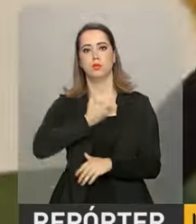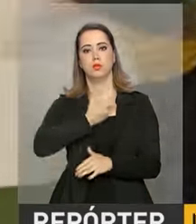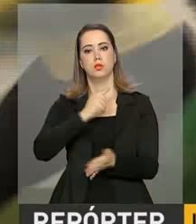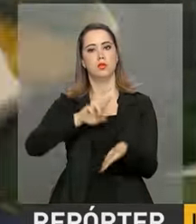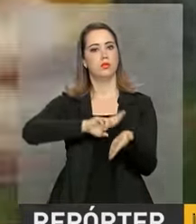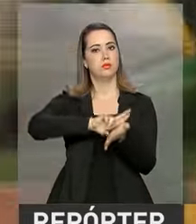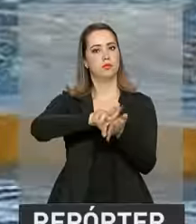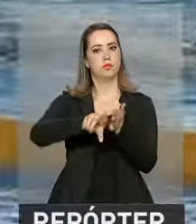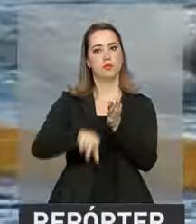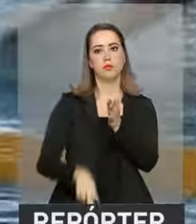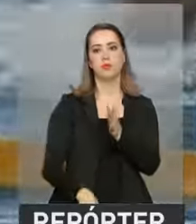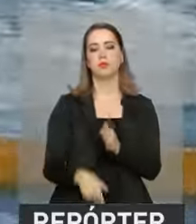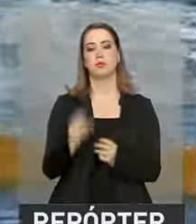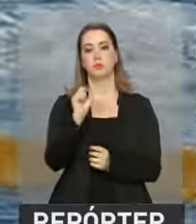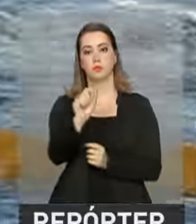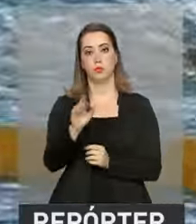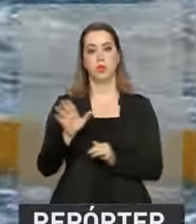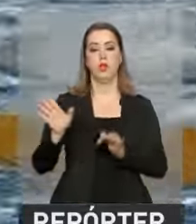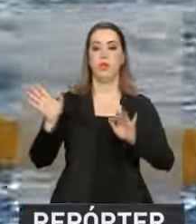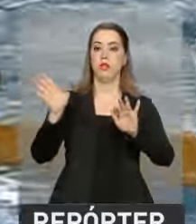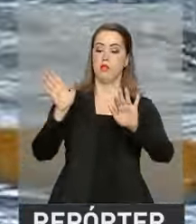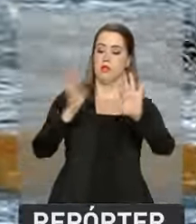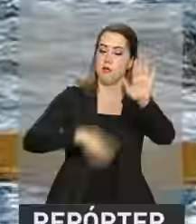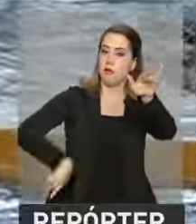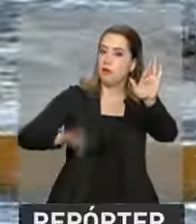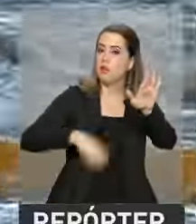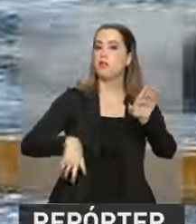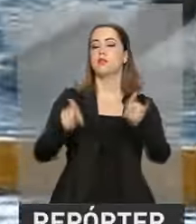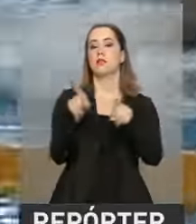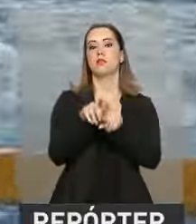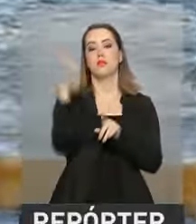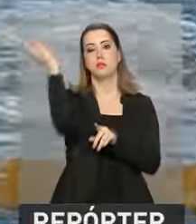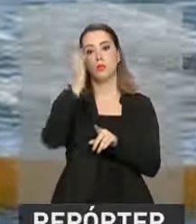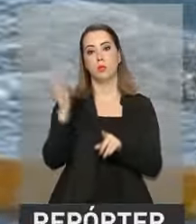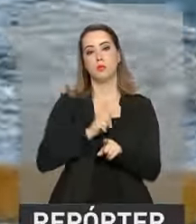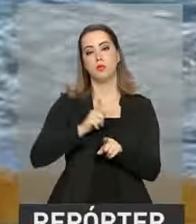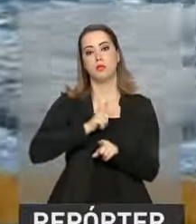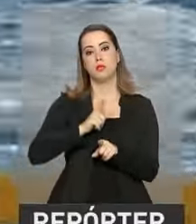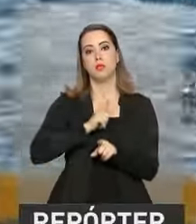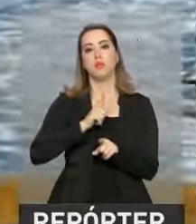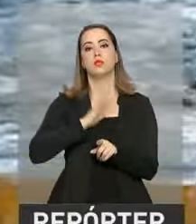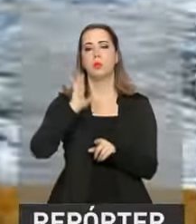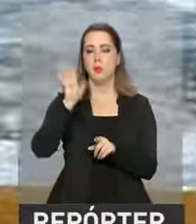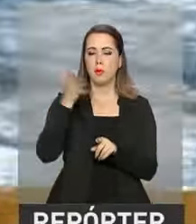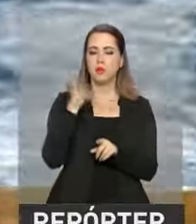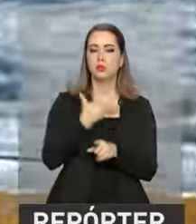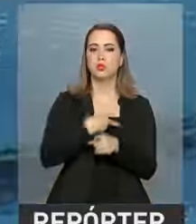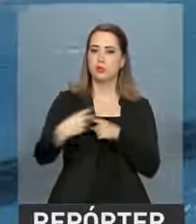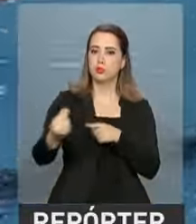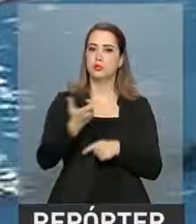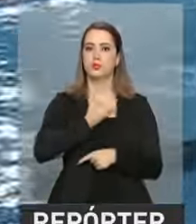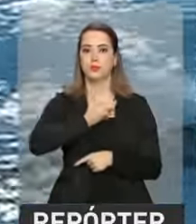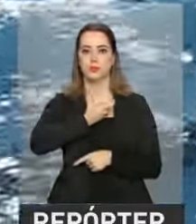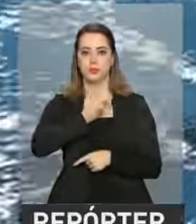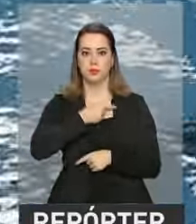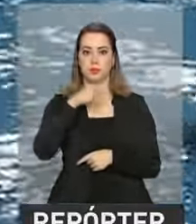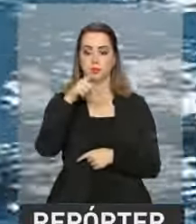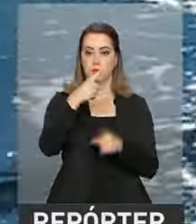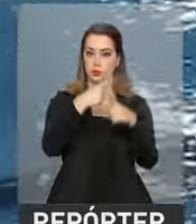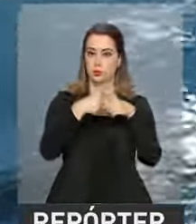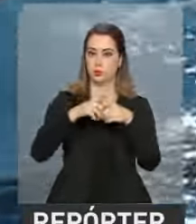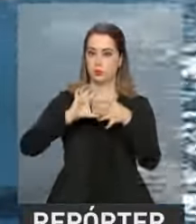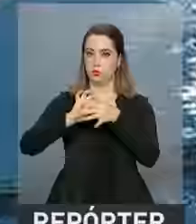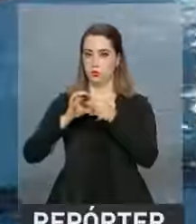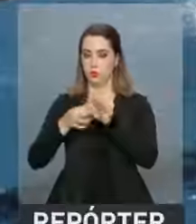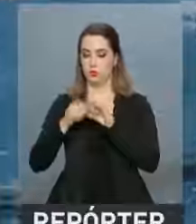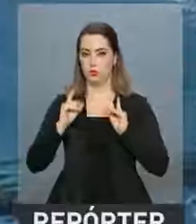os Jogos do Rio. Na natação, o Brasil também tem tradição de se destacar nos Jogos Paralímpicos. A expectativa